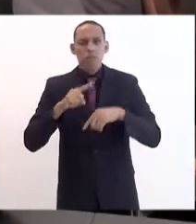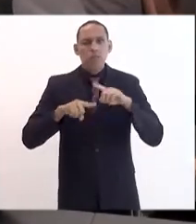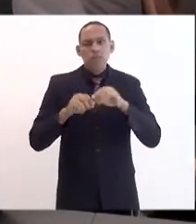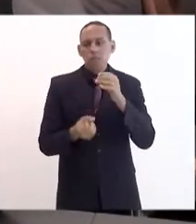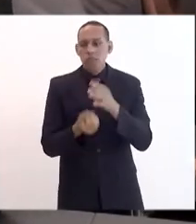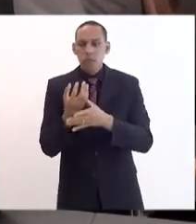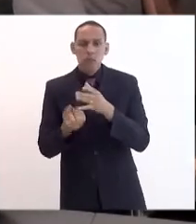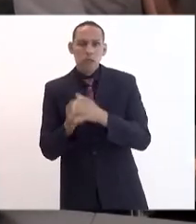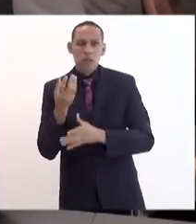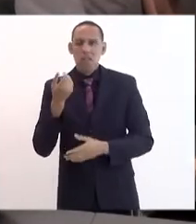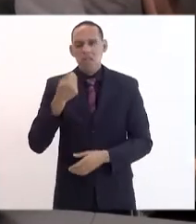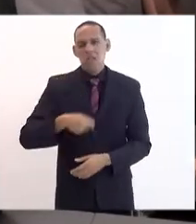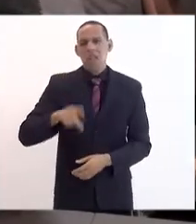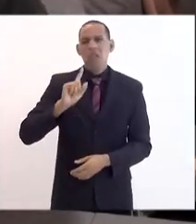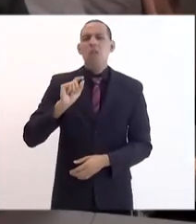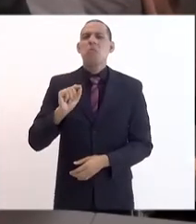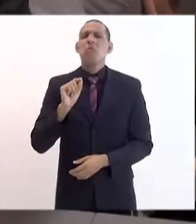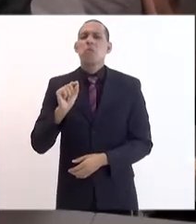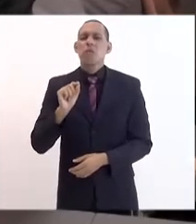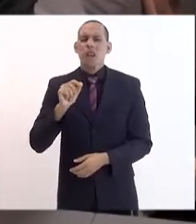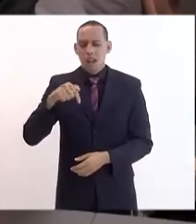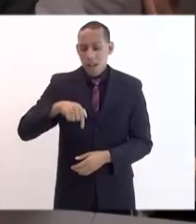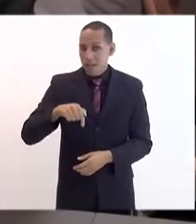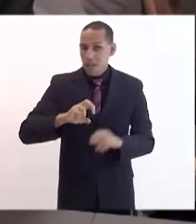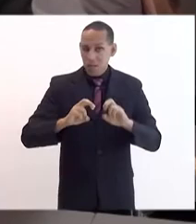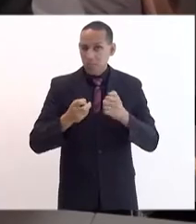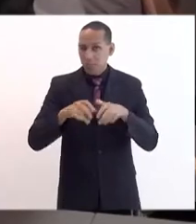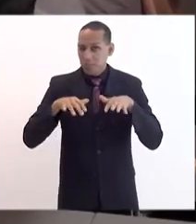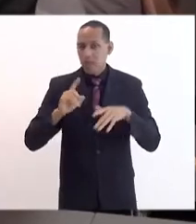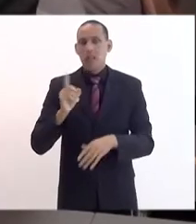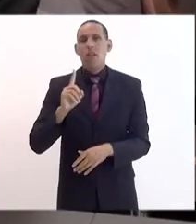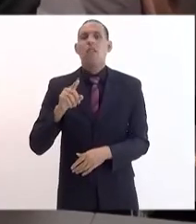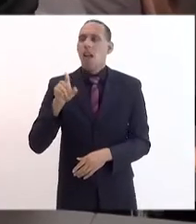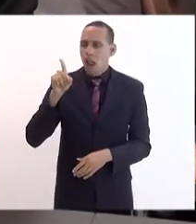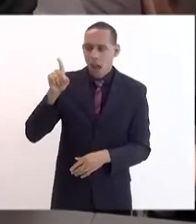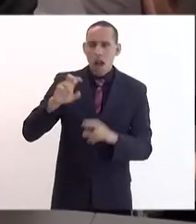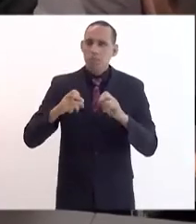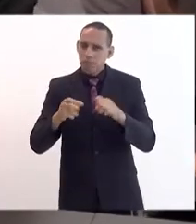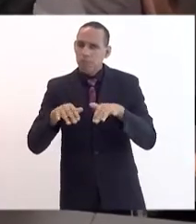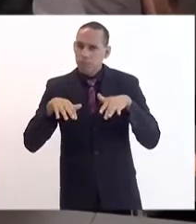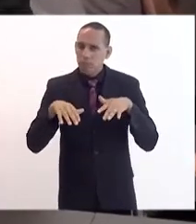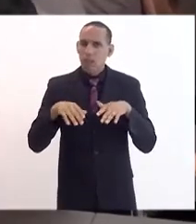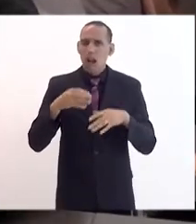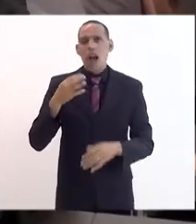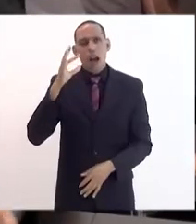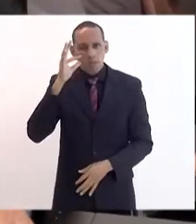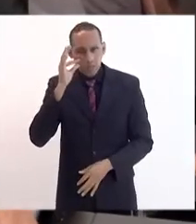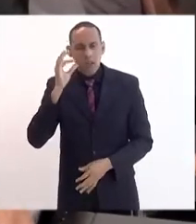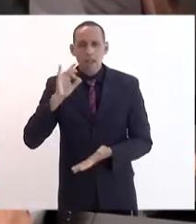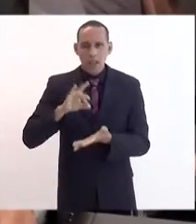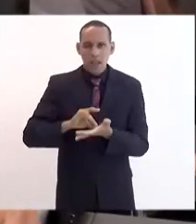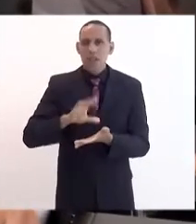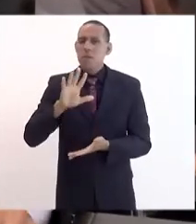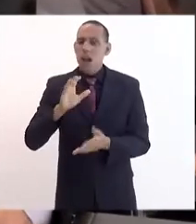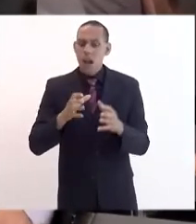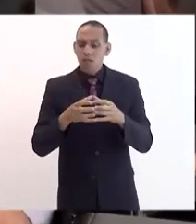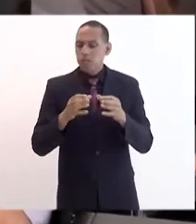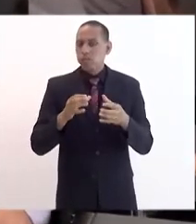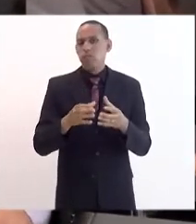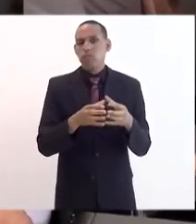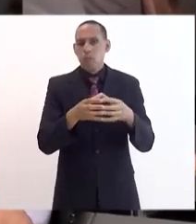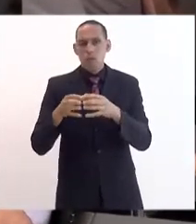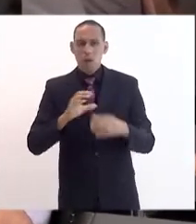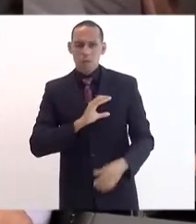gente precisa criar esse tipo de amarração. Não, aqui não é o plenário presencial eu concordo integralmente. Agora, nas comissões, eu queria fazer essa ponderação